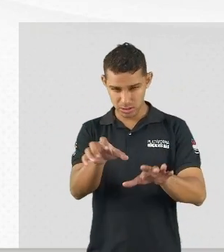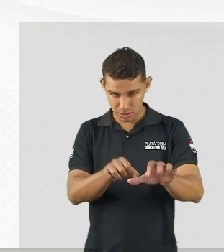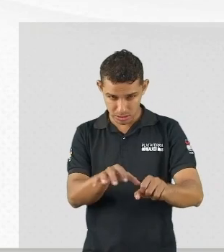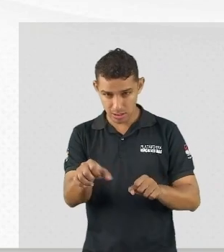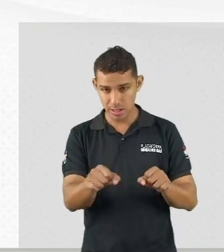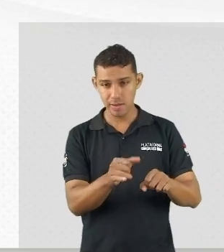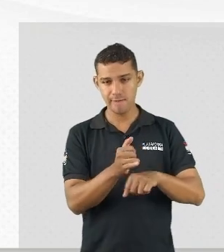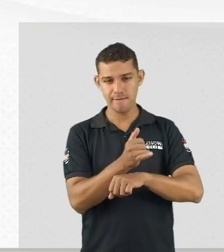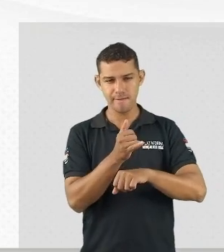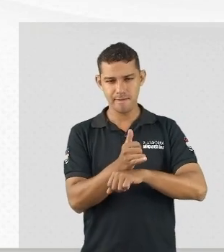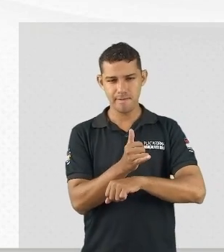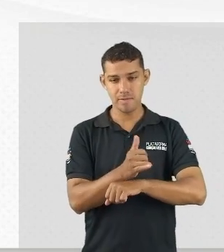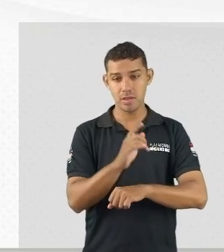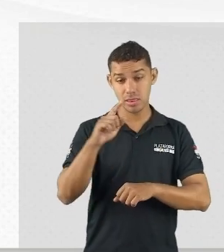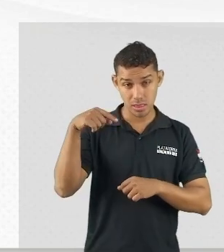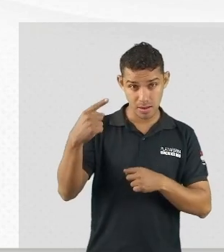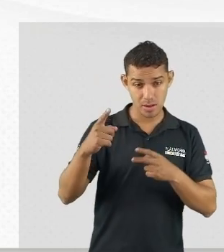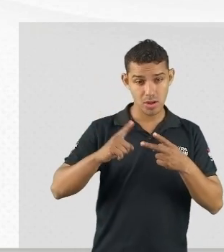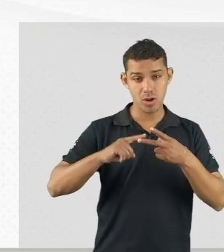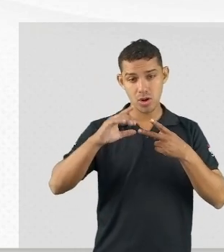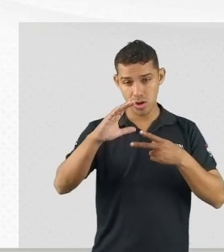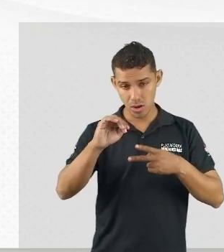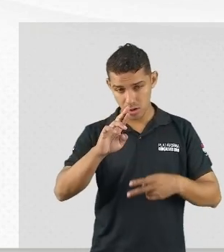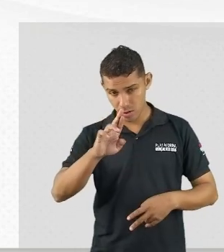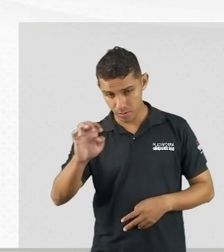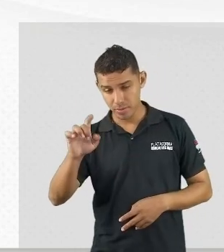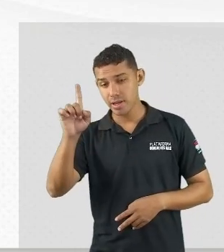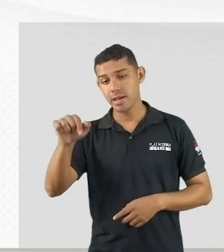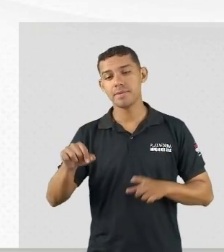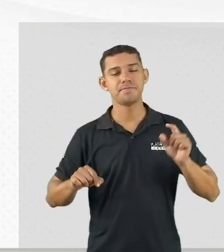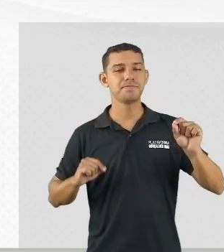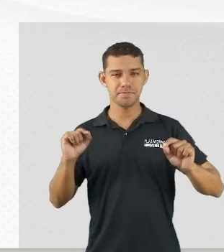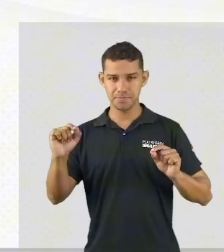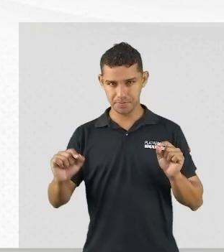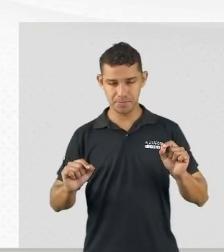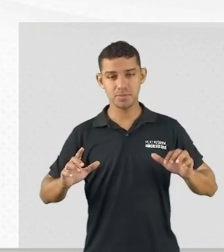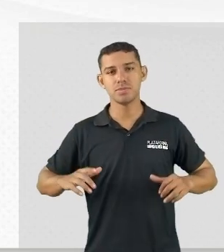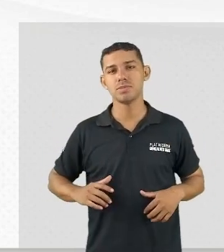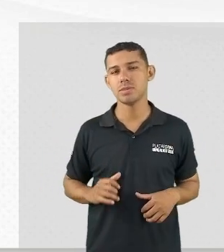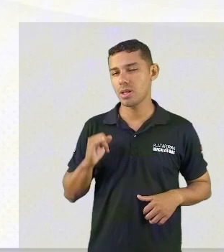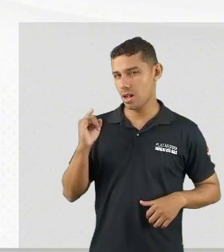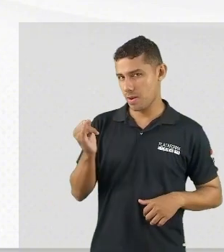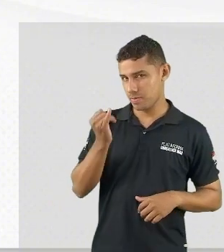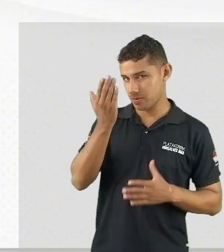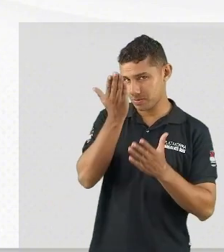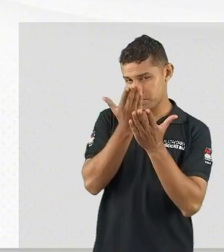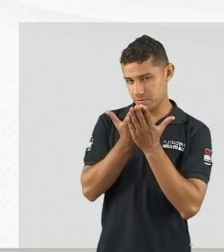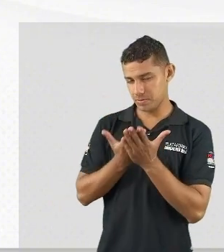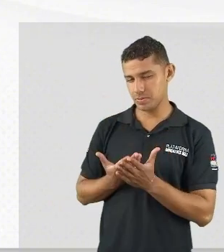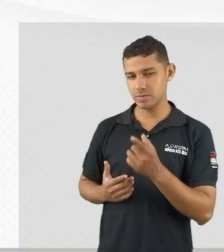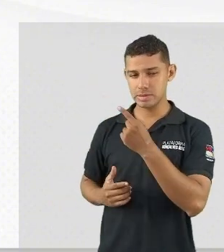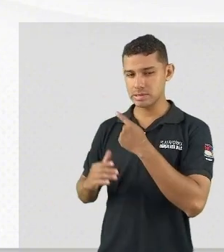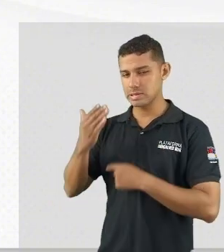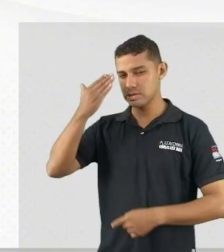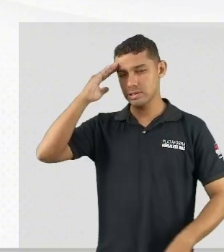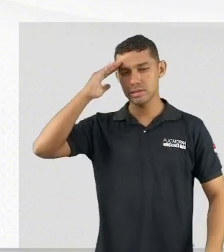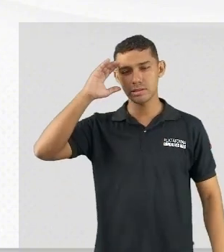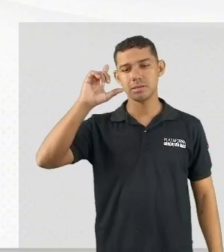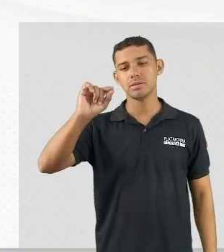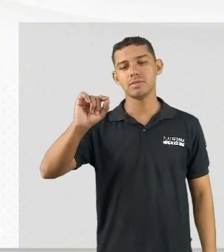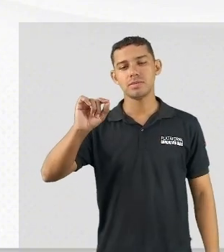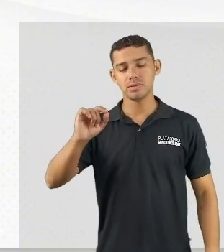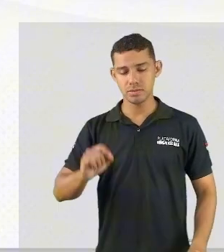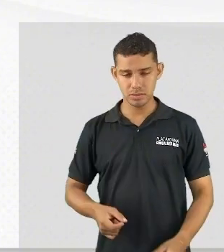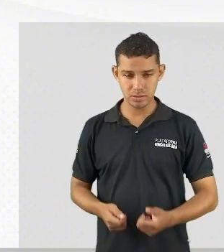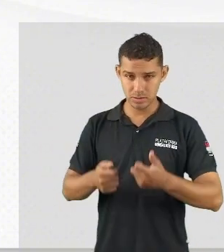ocorrido após a do cobre ou estânio é... Bom, é importante nessa questão entender o seguinte, ele